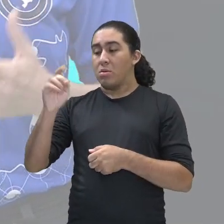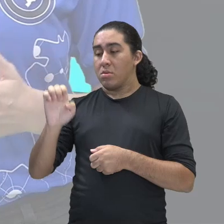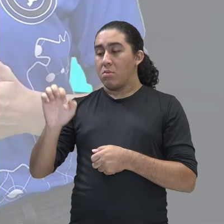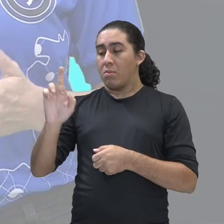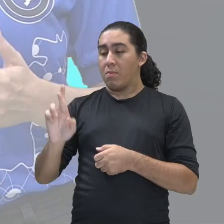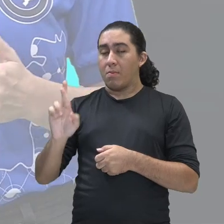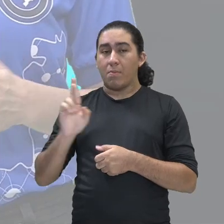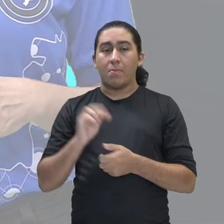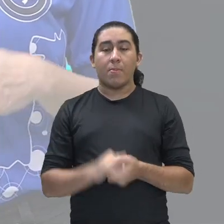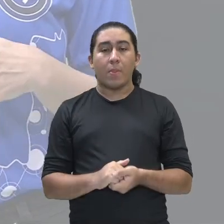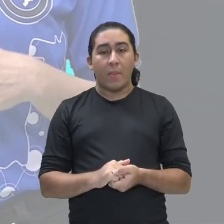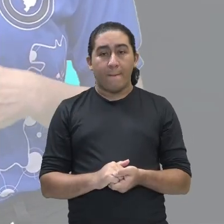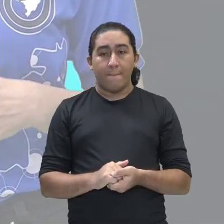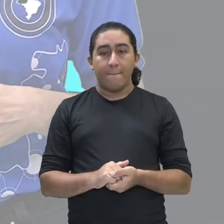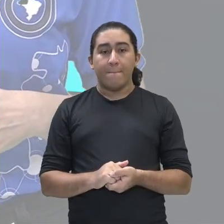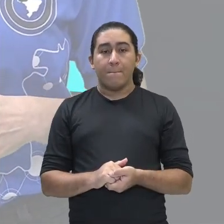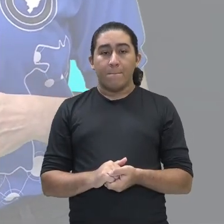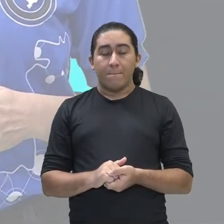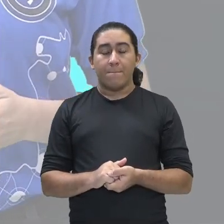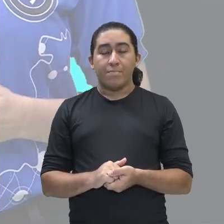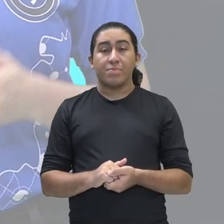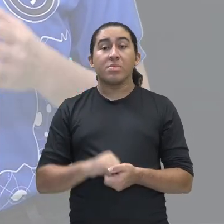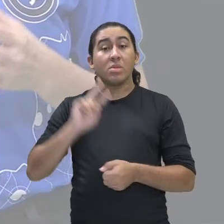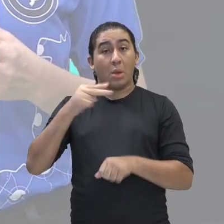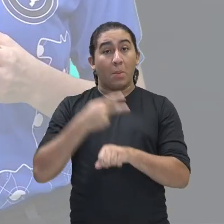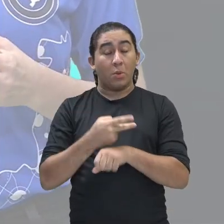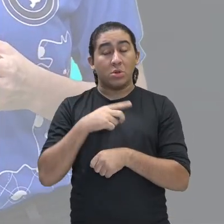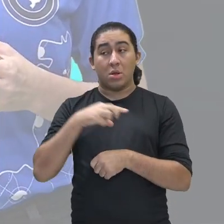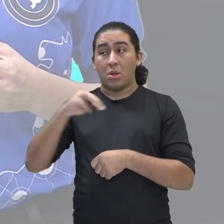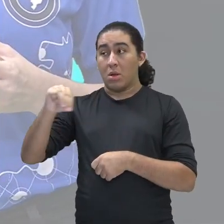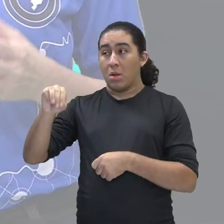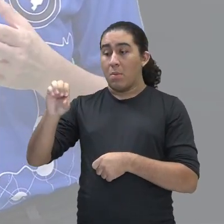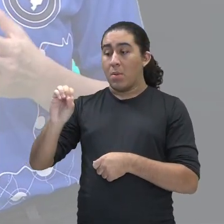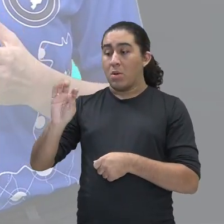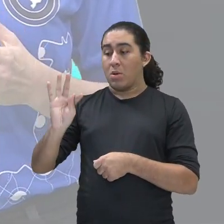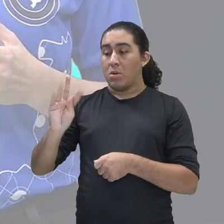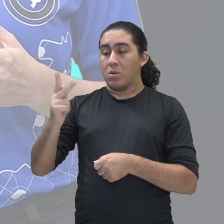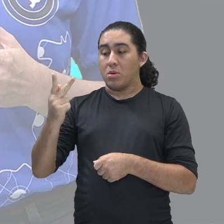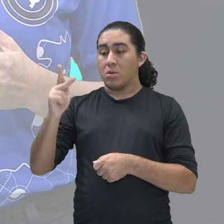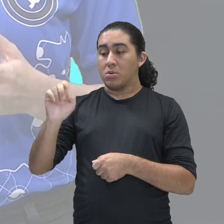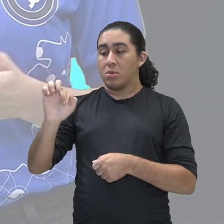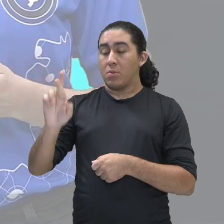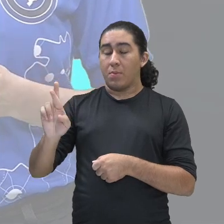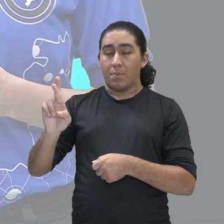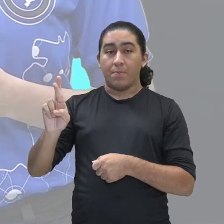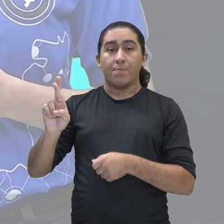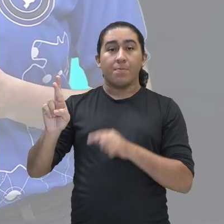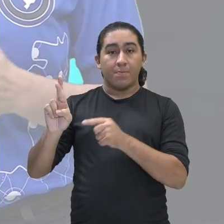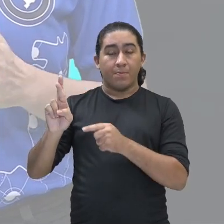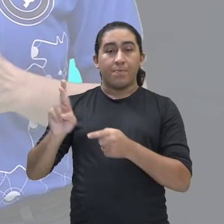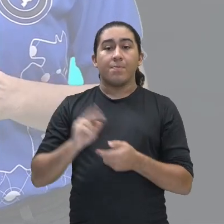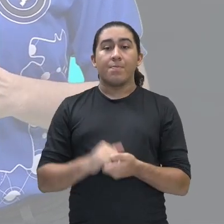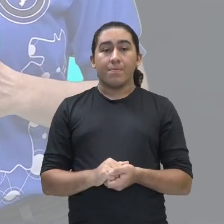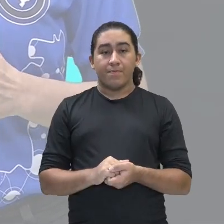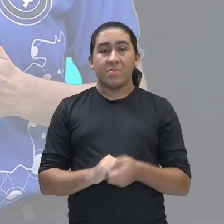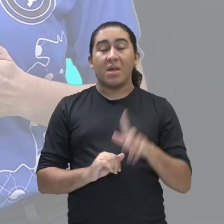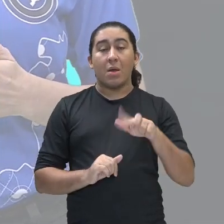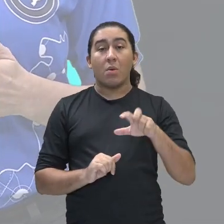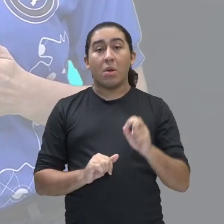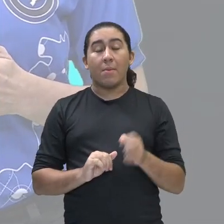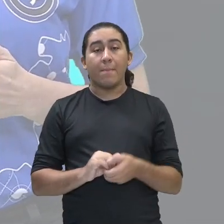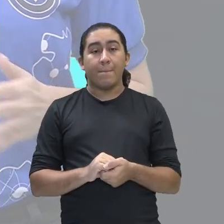father, que é o pai. Em seguida, nós temos mother, mother, mother, que é a